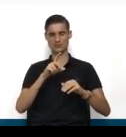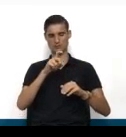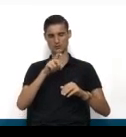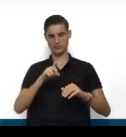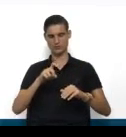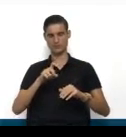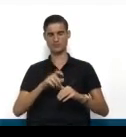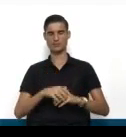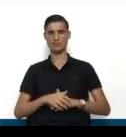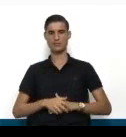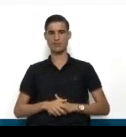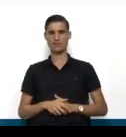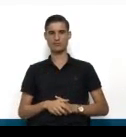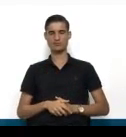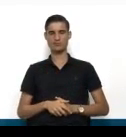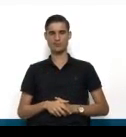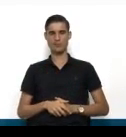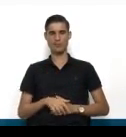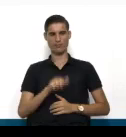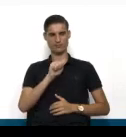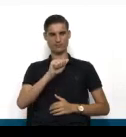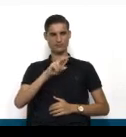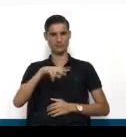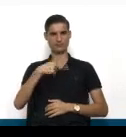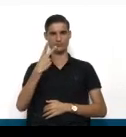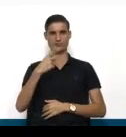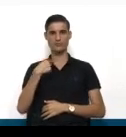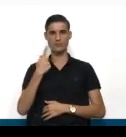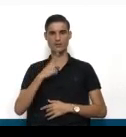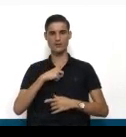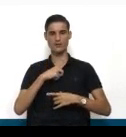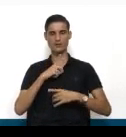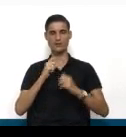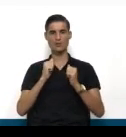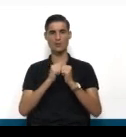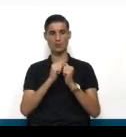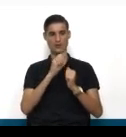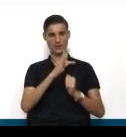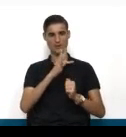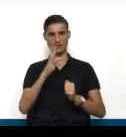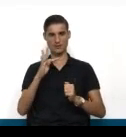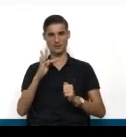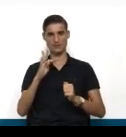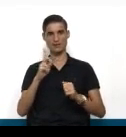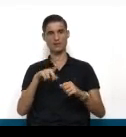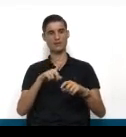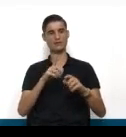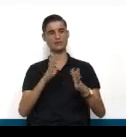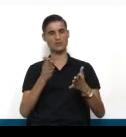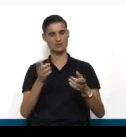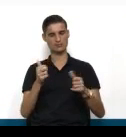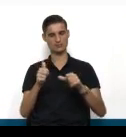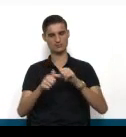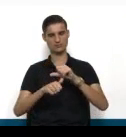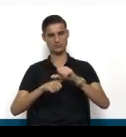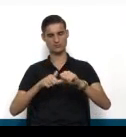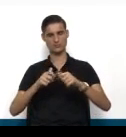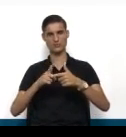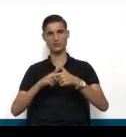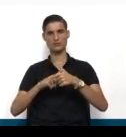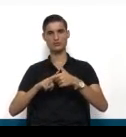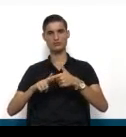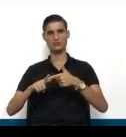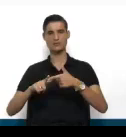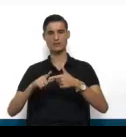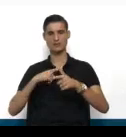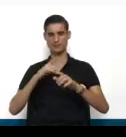x. Este a ao quadrado que nós temos aqui com esse t de t veio dividindo o